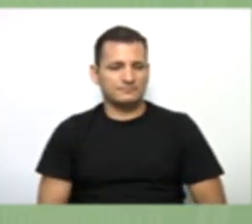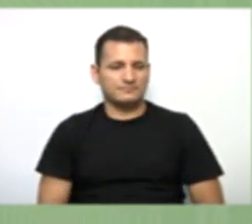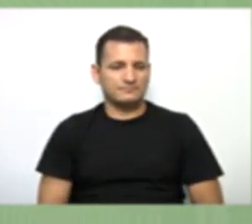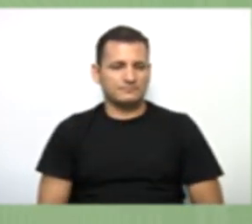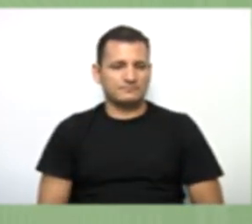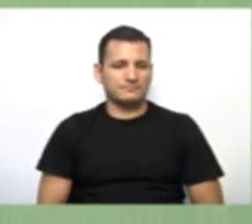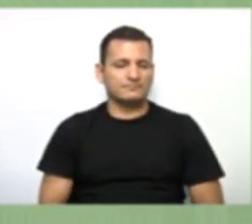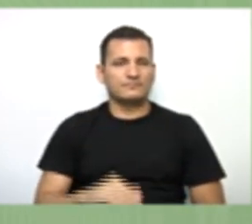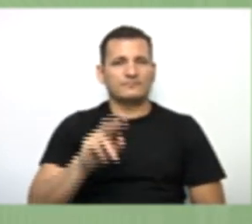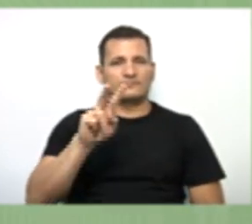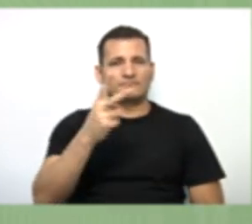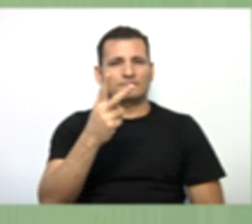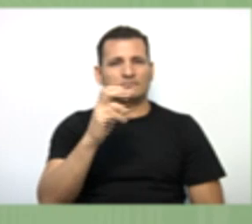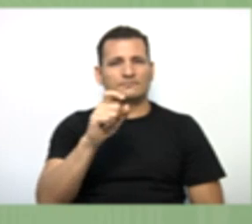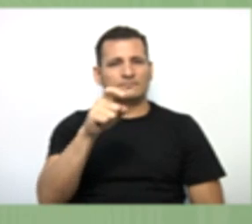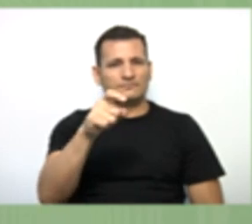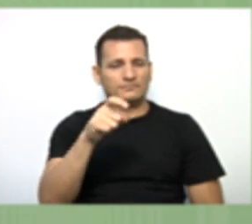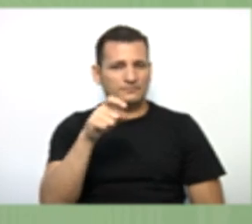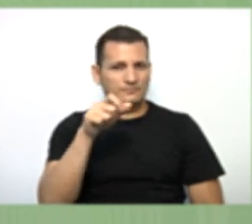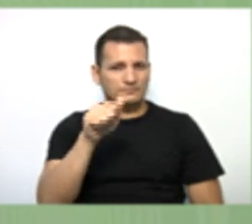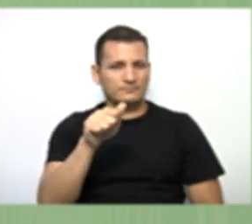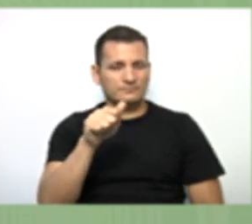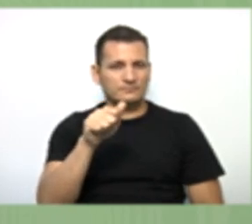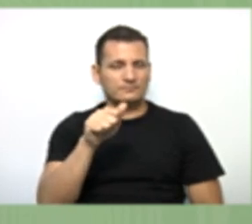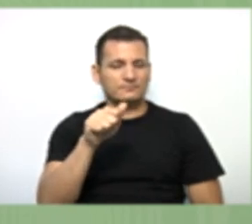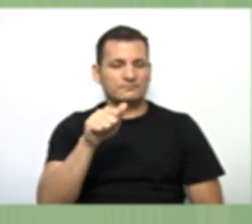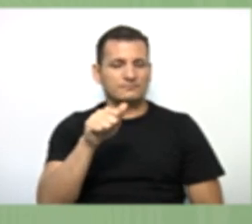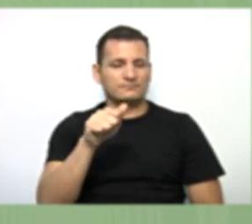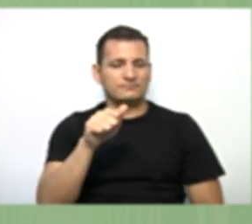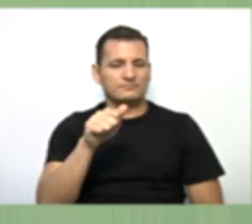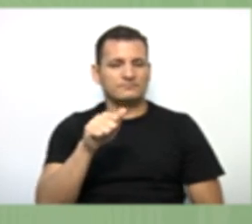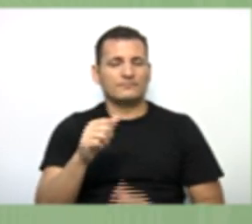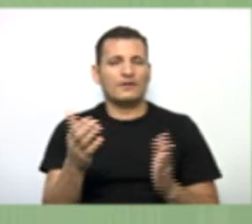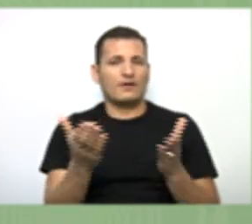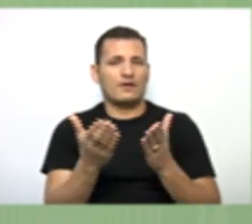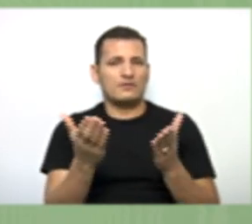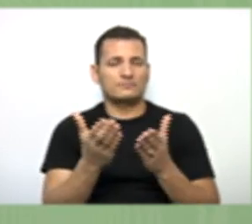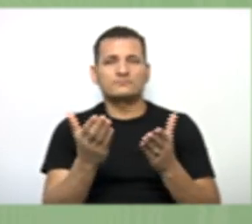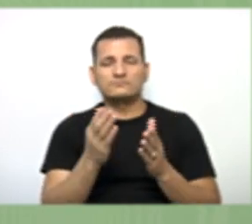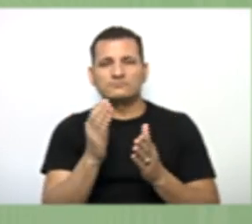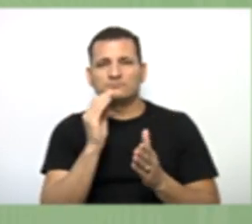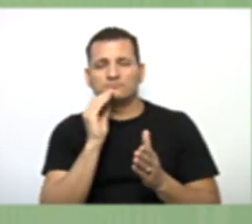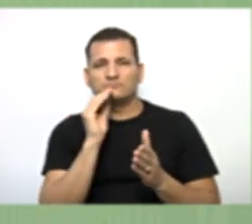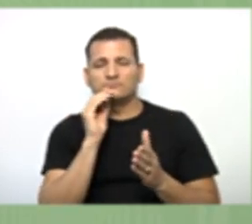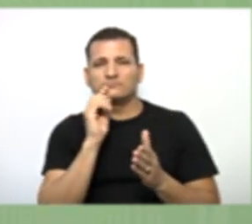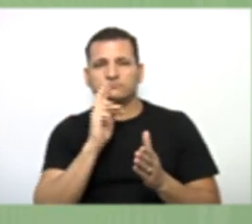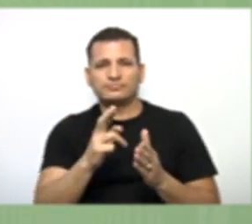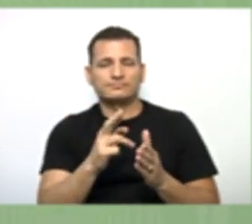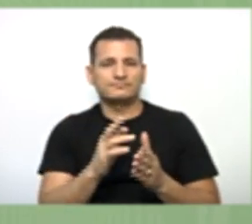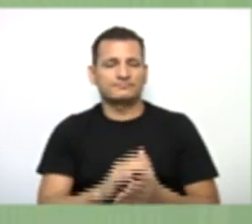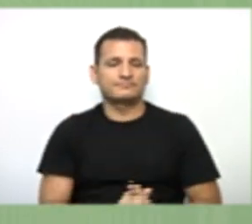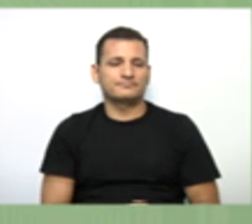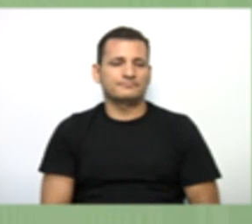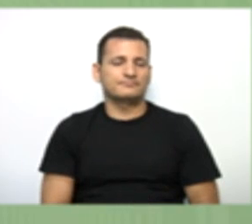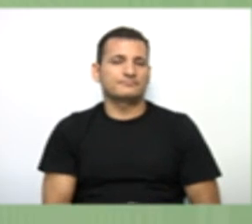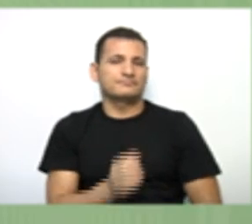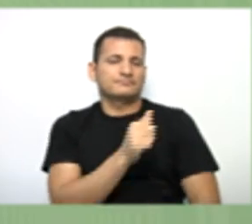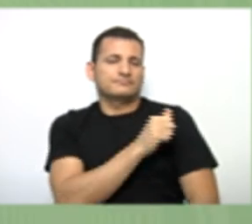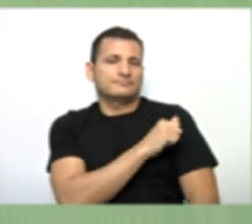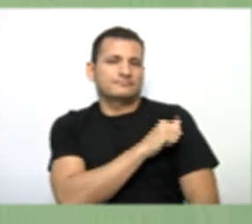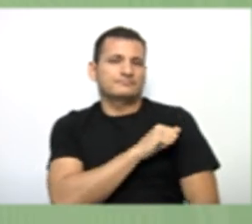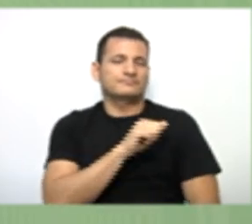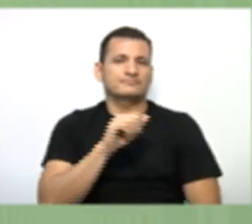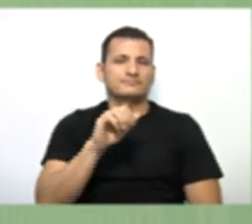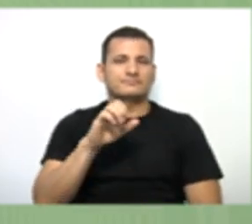E o hexadecimal, para decimal, vamos fazer o contrário aí, professor? Alguém fez a questão 4? Aluno Ismael, lá